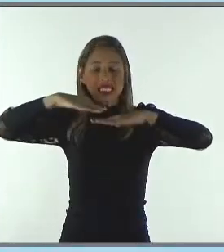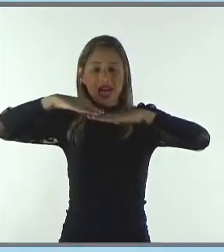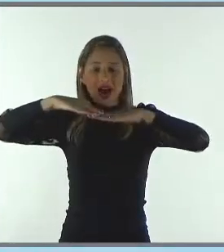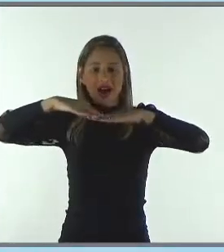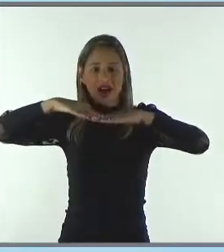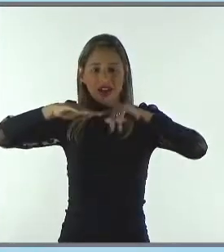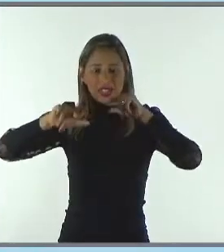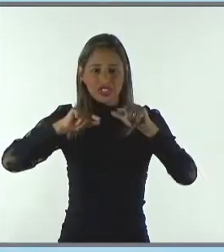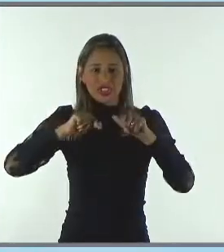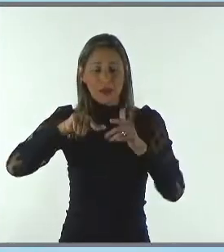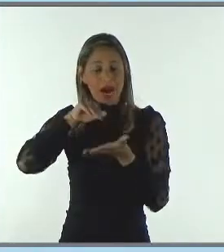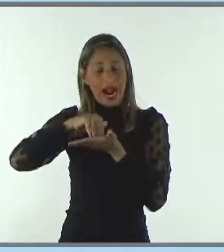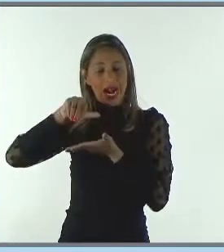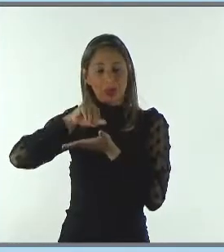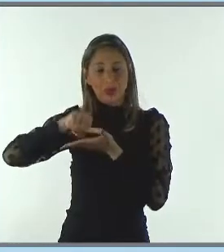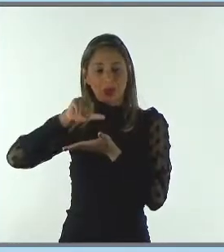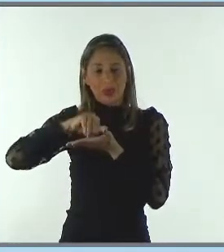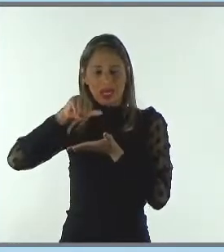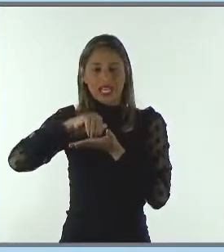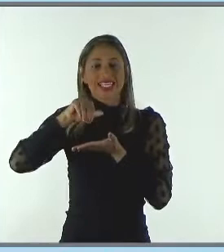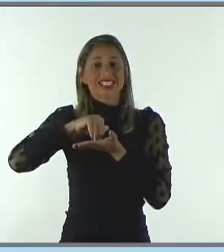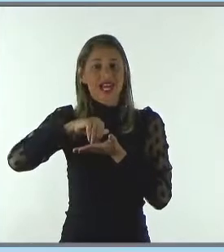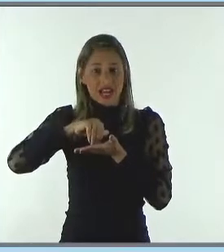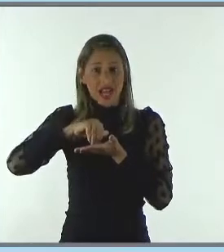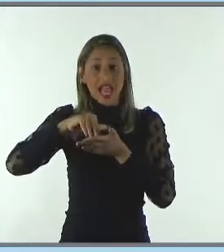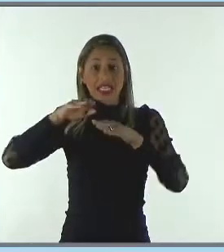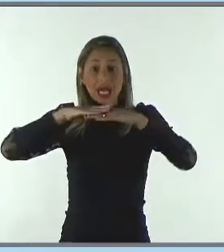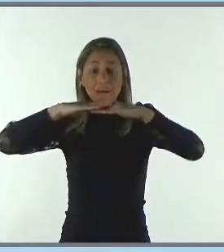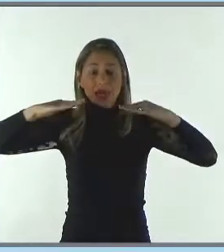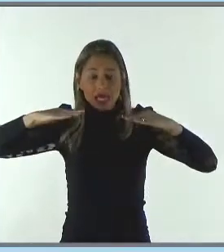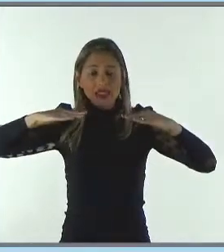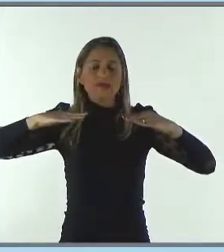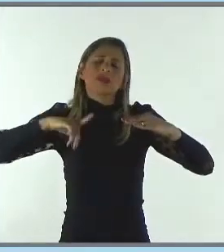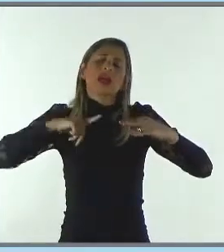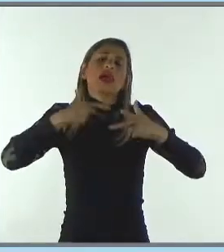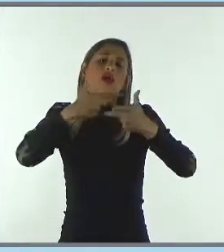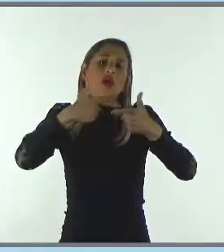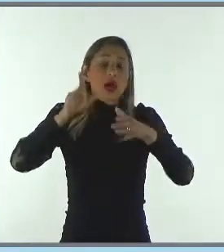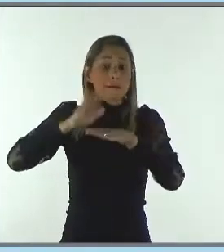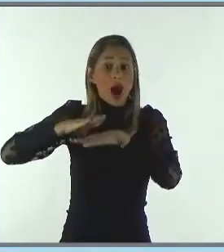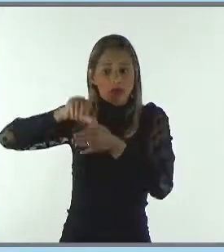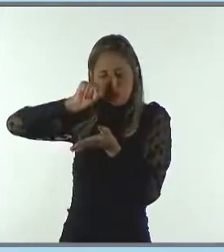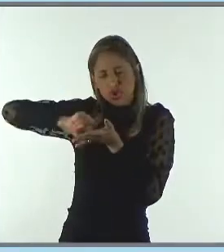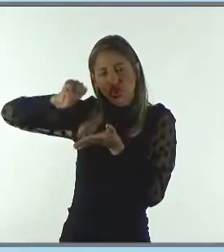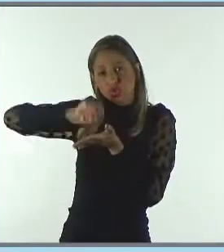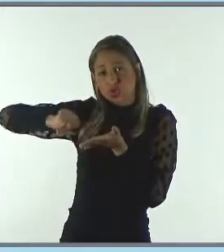meu escritório, que é a mesa onde eu faço ainda coisas à mão.